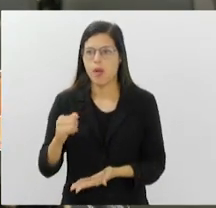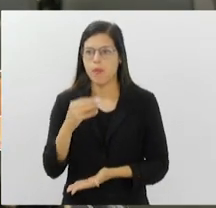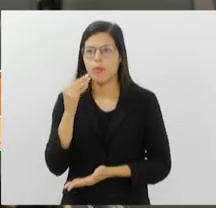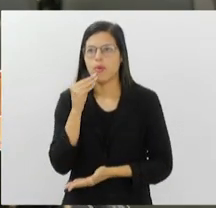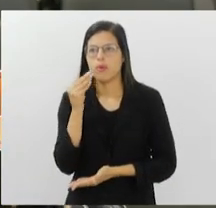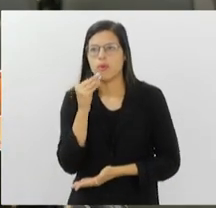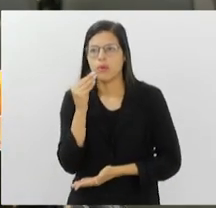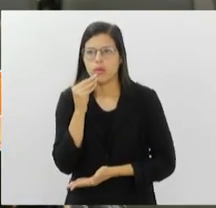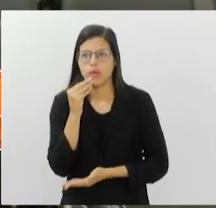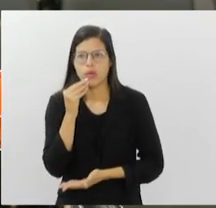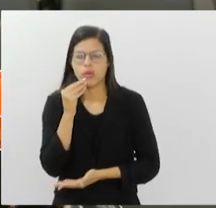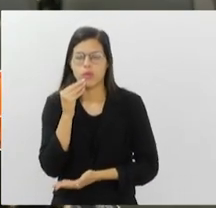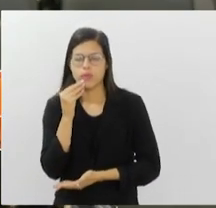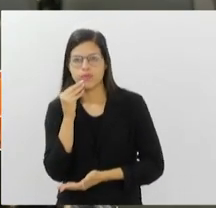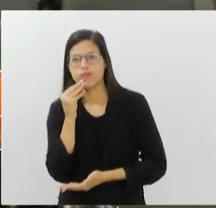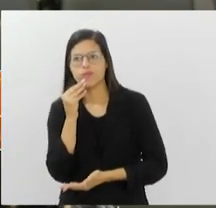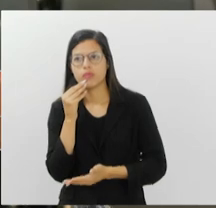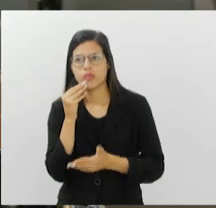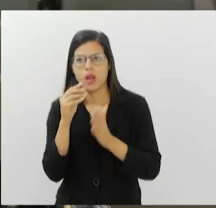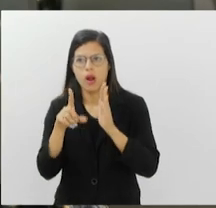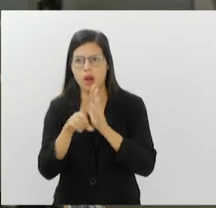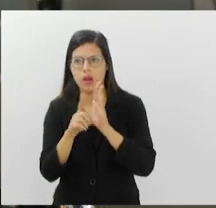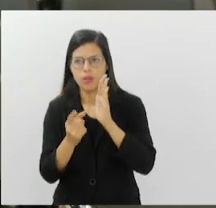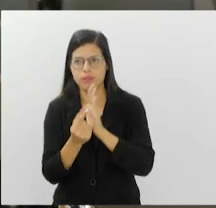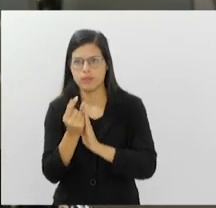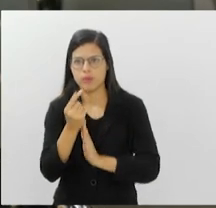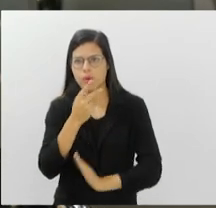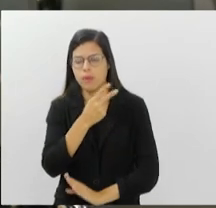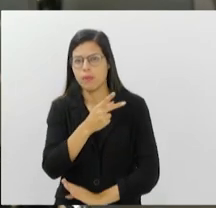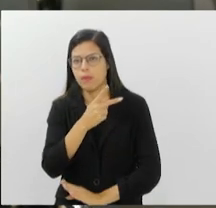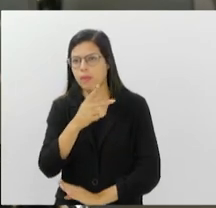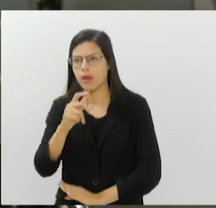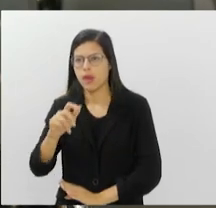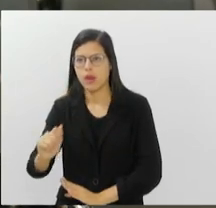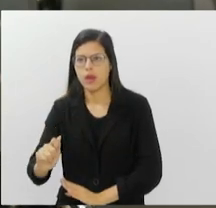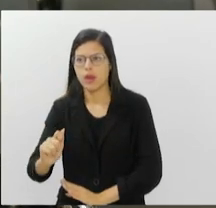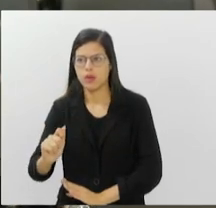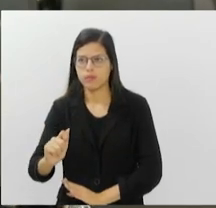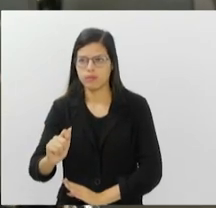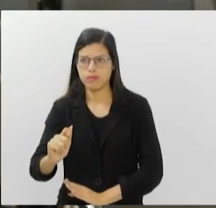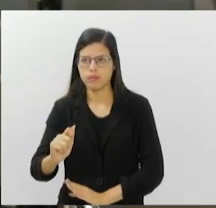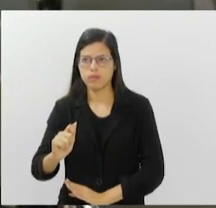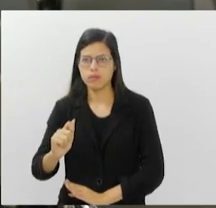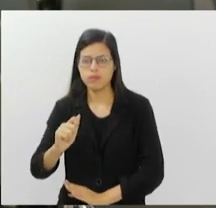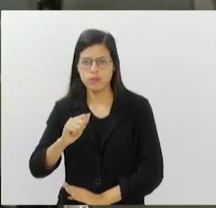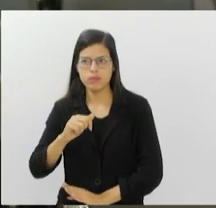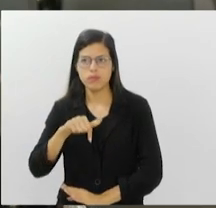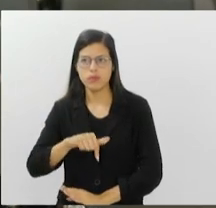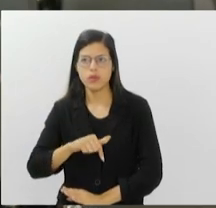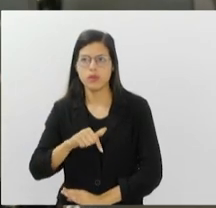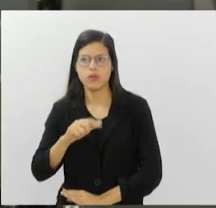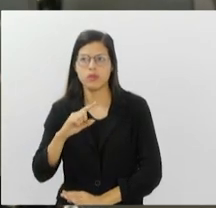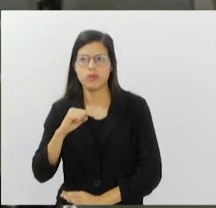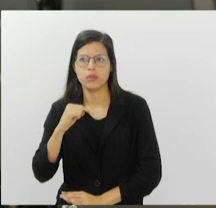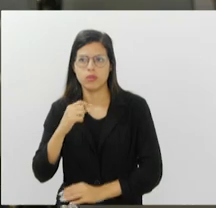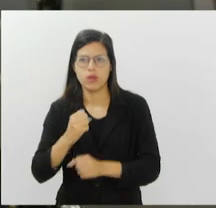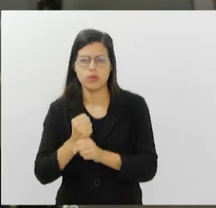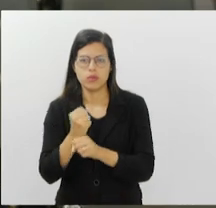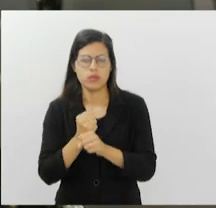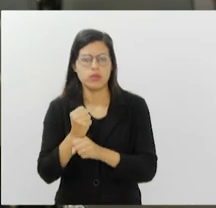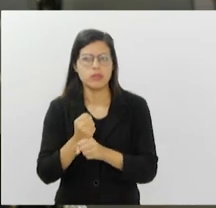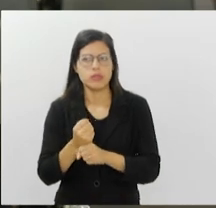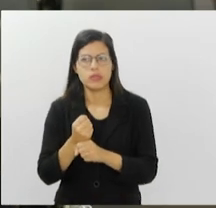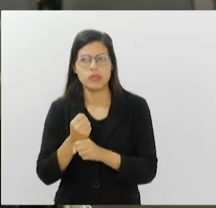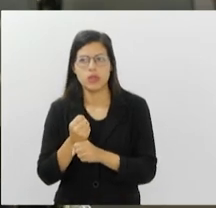da construção da lei orçamentária do ano que vem e o PPA. O grande sucesso do fechamento das nossas contas nos próximos anos depende